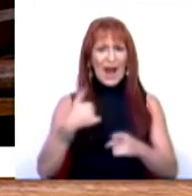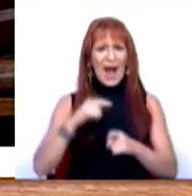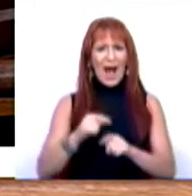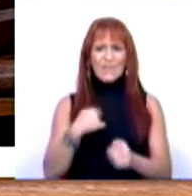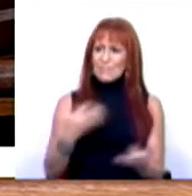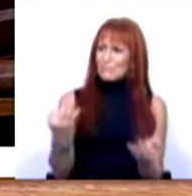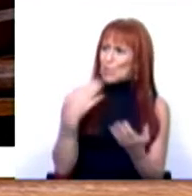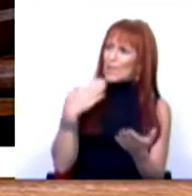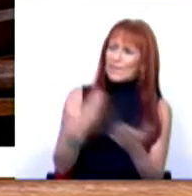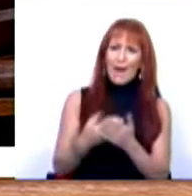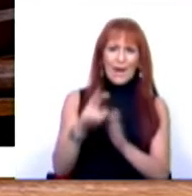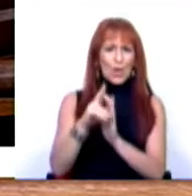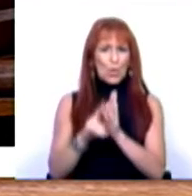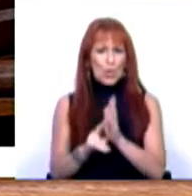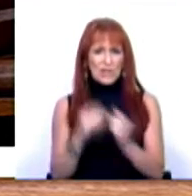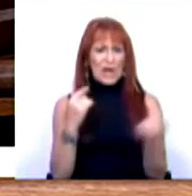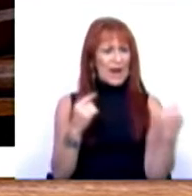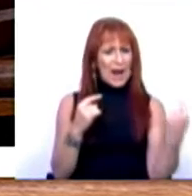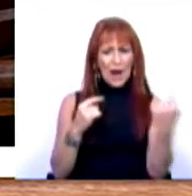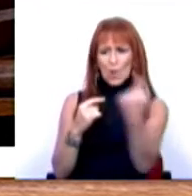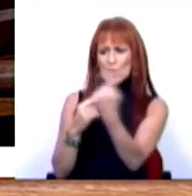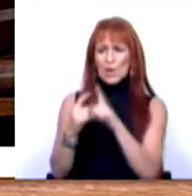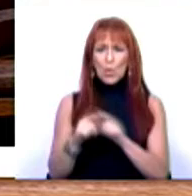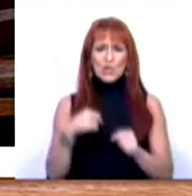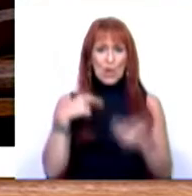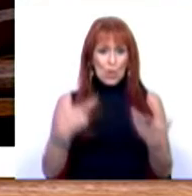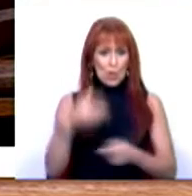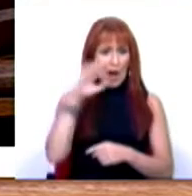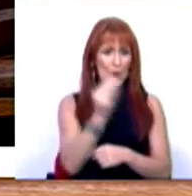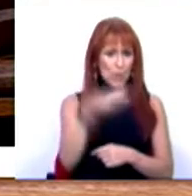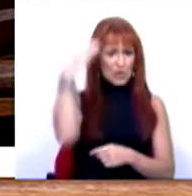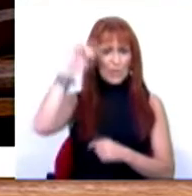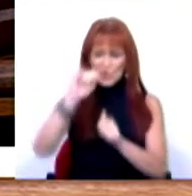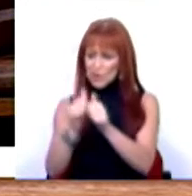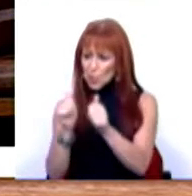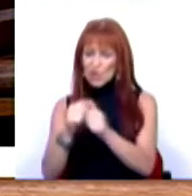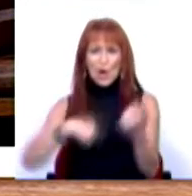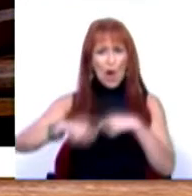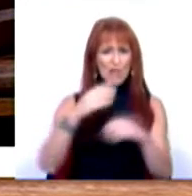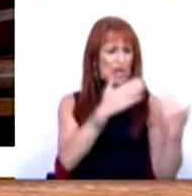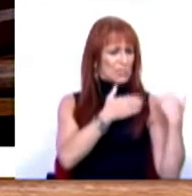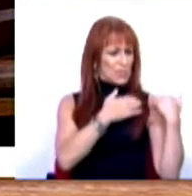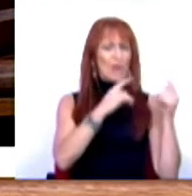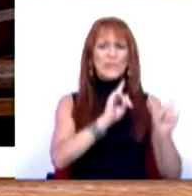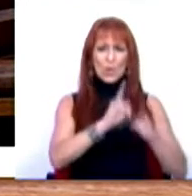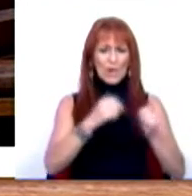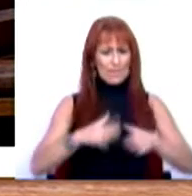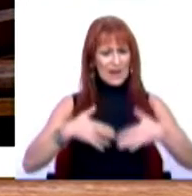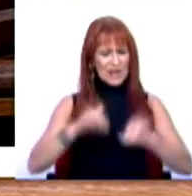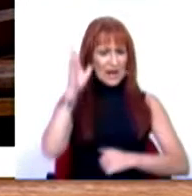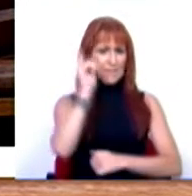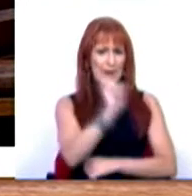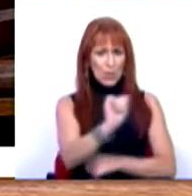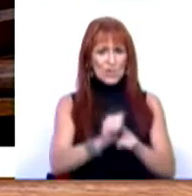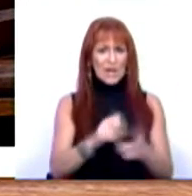aqui reconhecer e regular. Cada um de nós, alunos, professores, auxiliares, éramos responsáveis pelo bem-estar